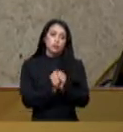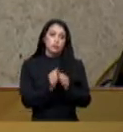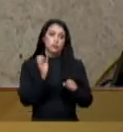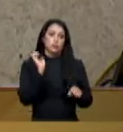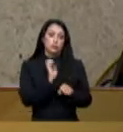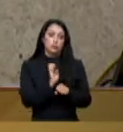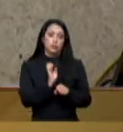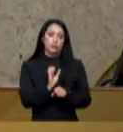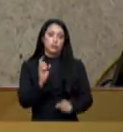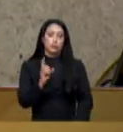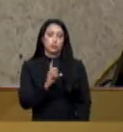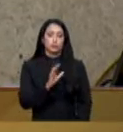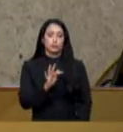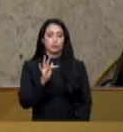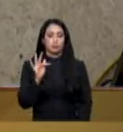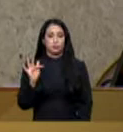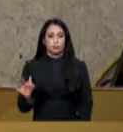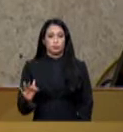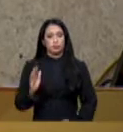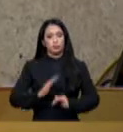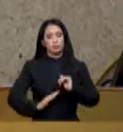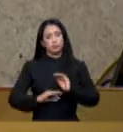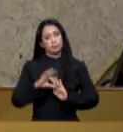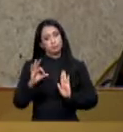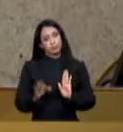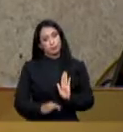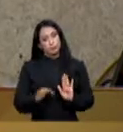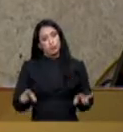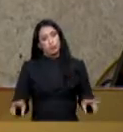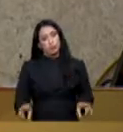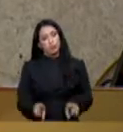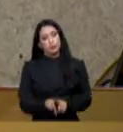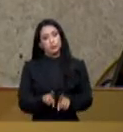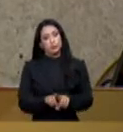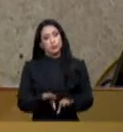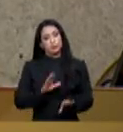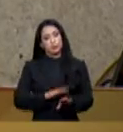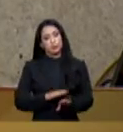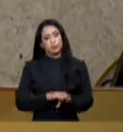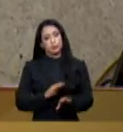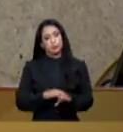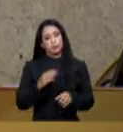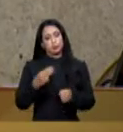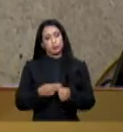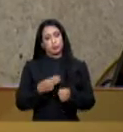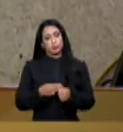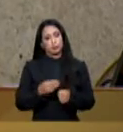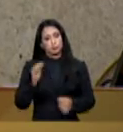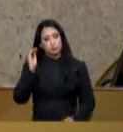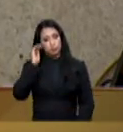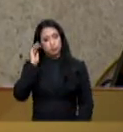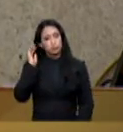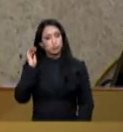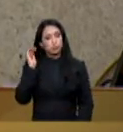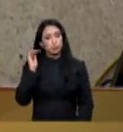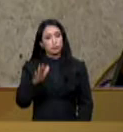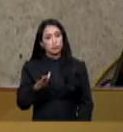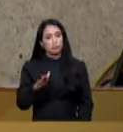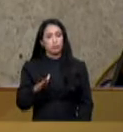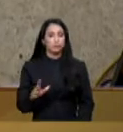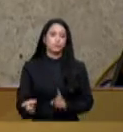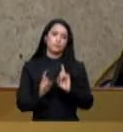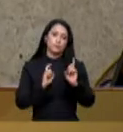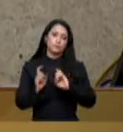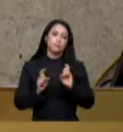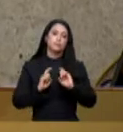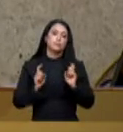e o Distrito Federal competente para isso também. A essência da autonomia municipal contém primordialmente